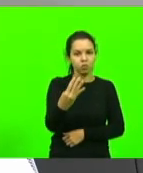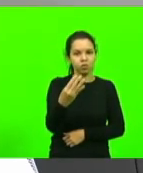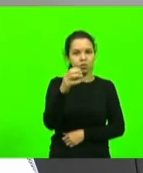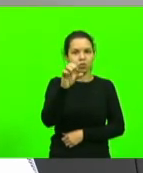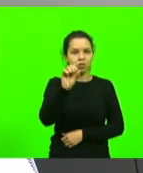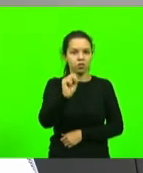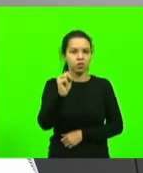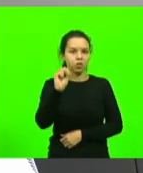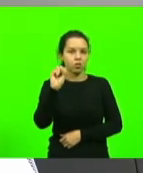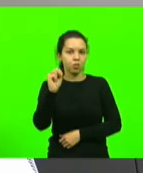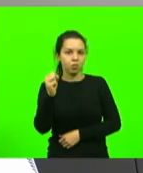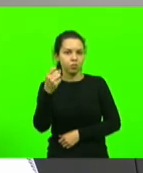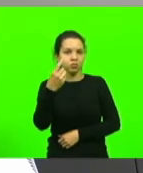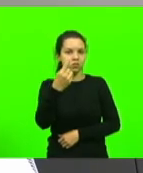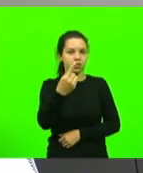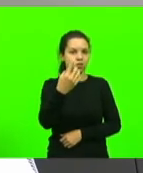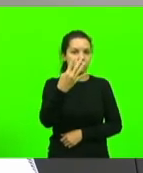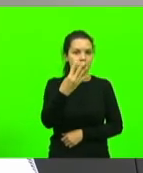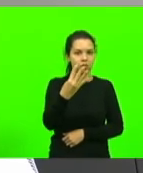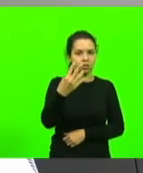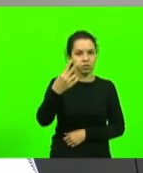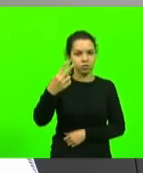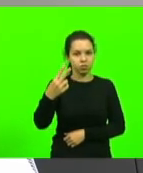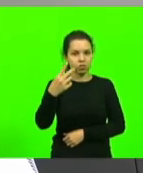84/88 142